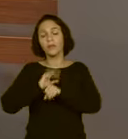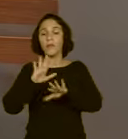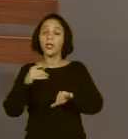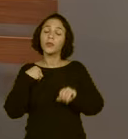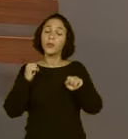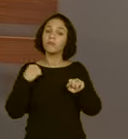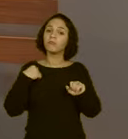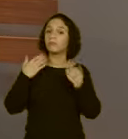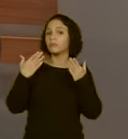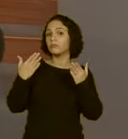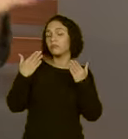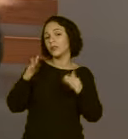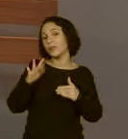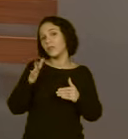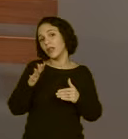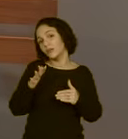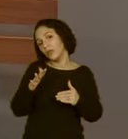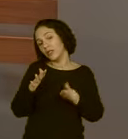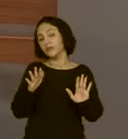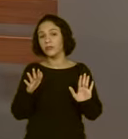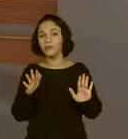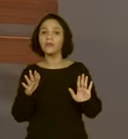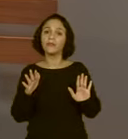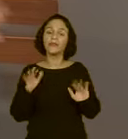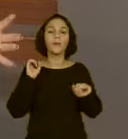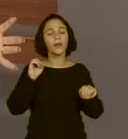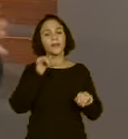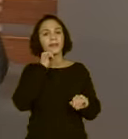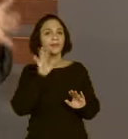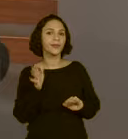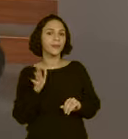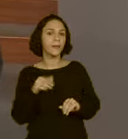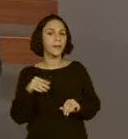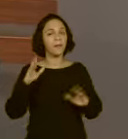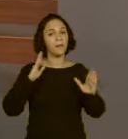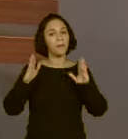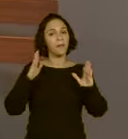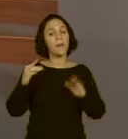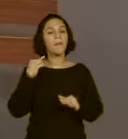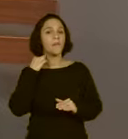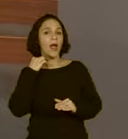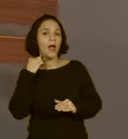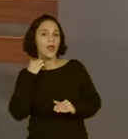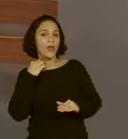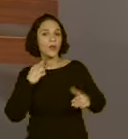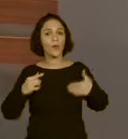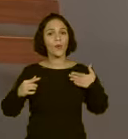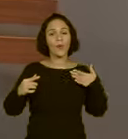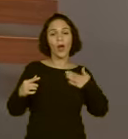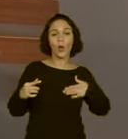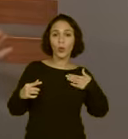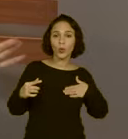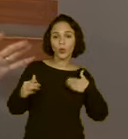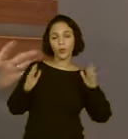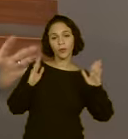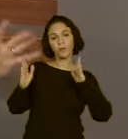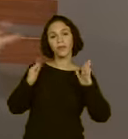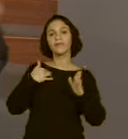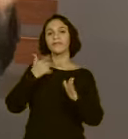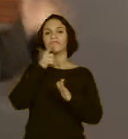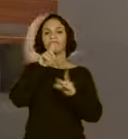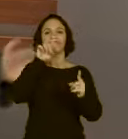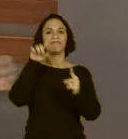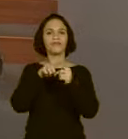uma estimativa um pouco aproximada que entre maio e agosto eu vou realizar essa